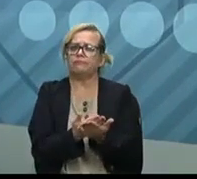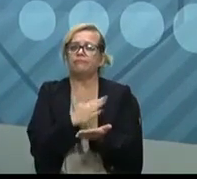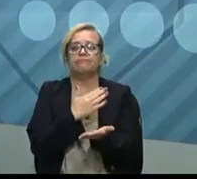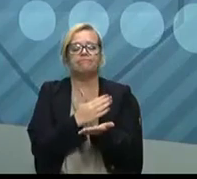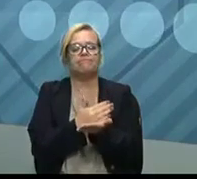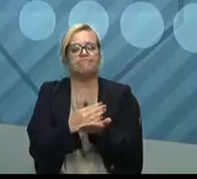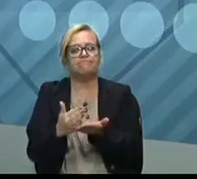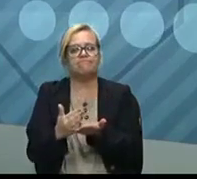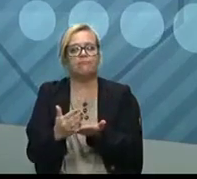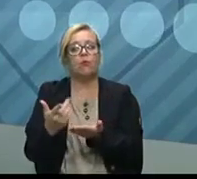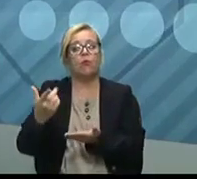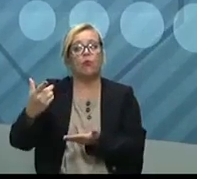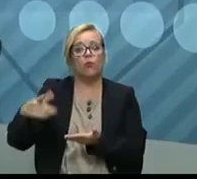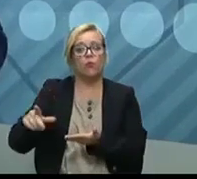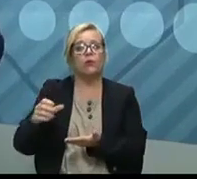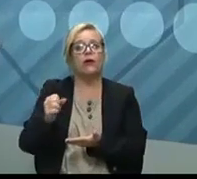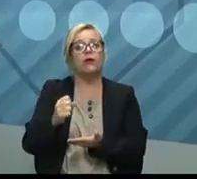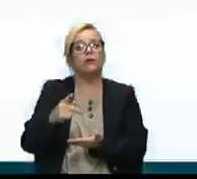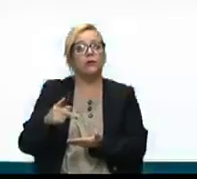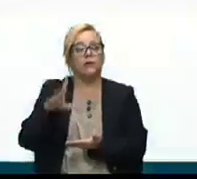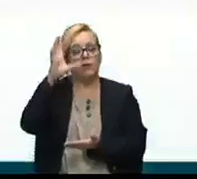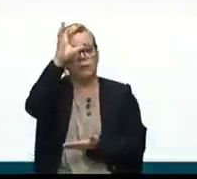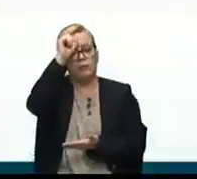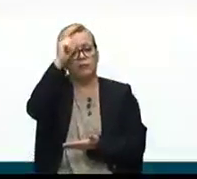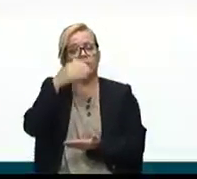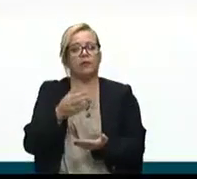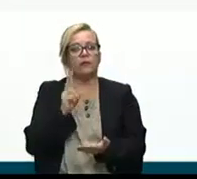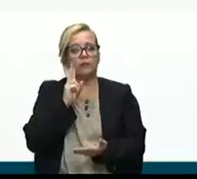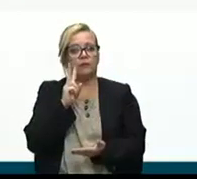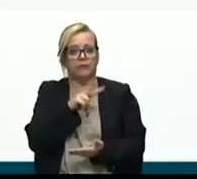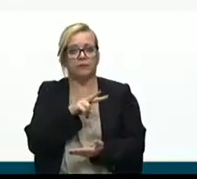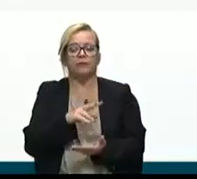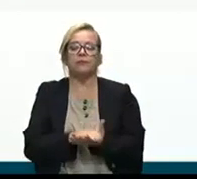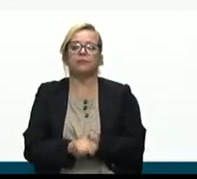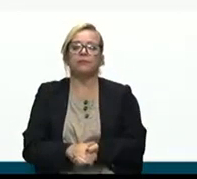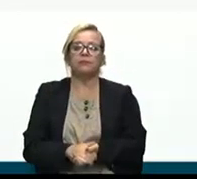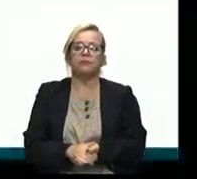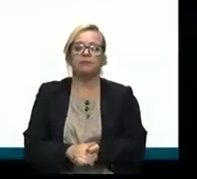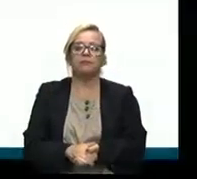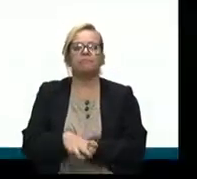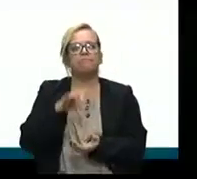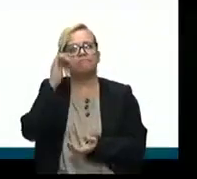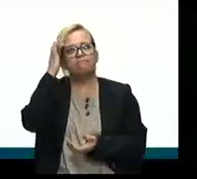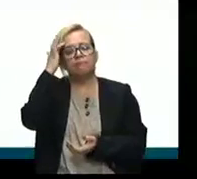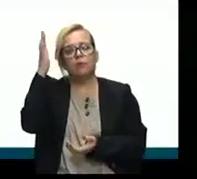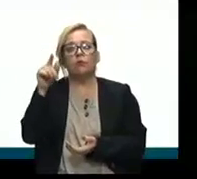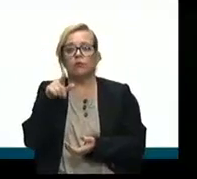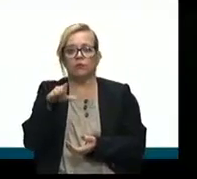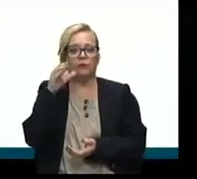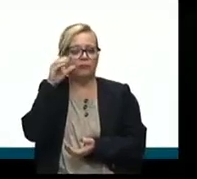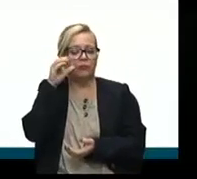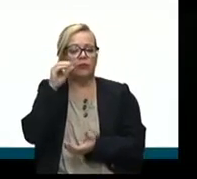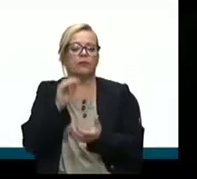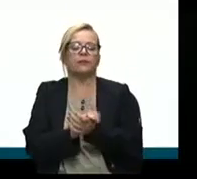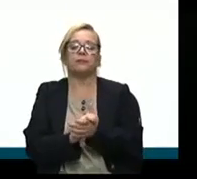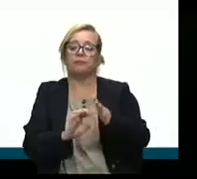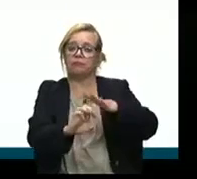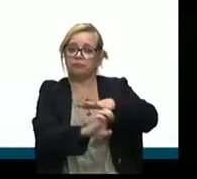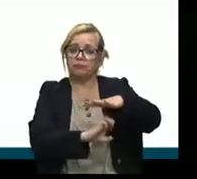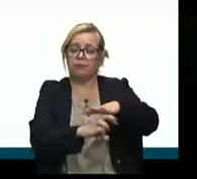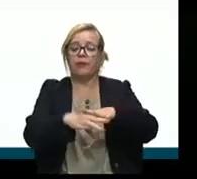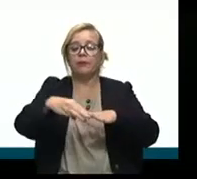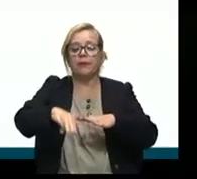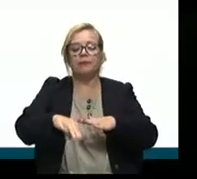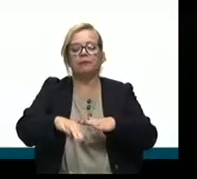agora conhecer a situação geradora de aprendizagem. Acompanhe no quadro. Imagine que você é um funcionário da empresa M e que